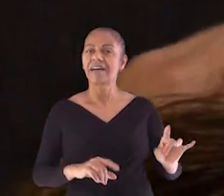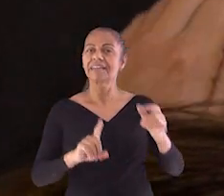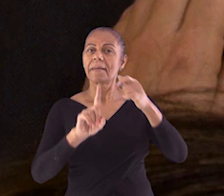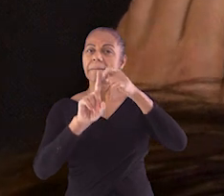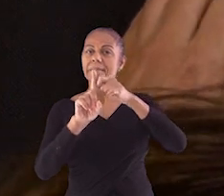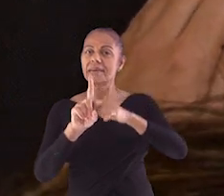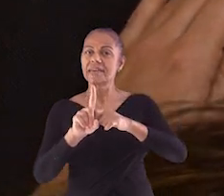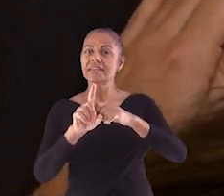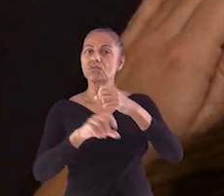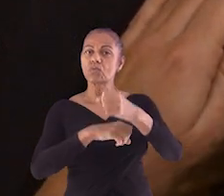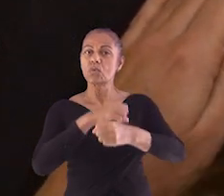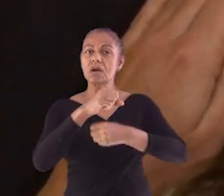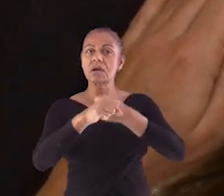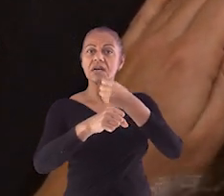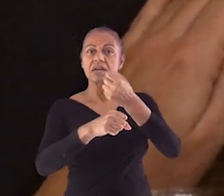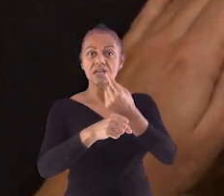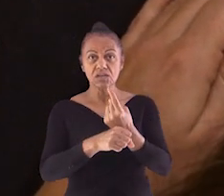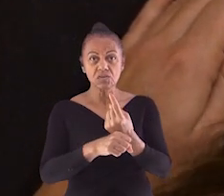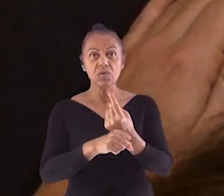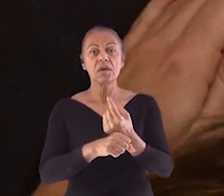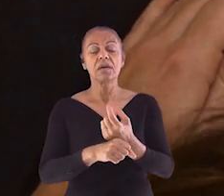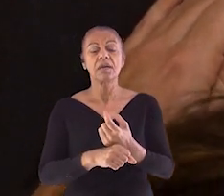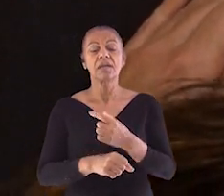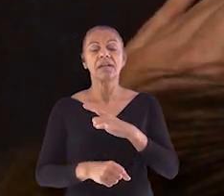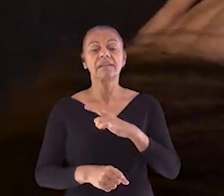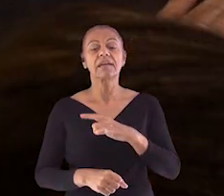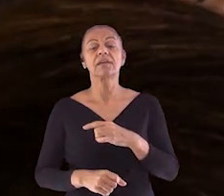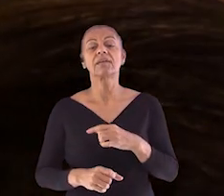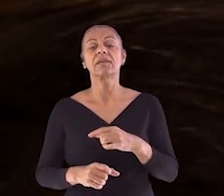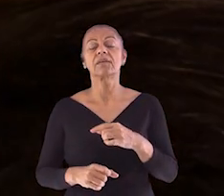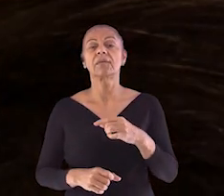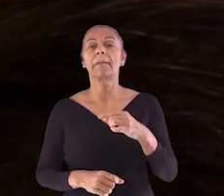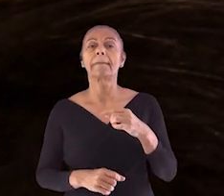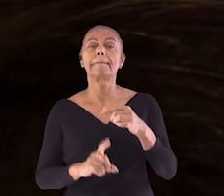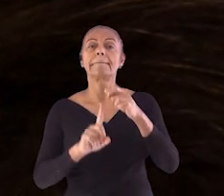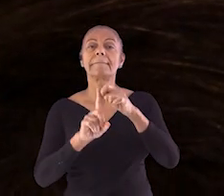meses do ano. Vamos iniciar com o primeiro mês, que é janeiro.